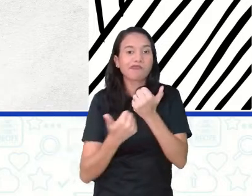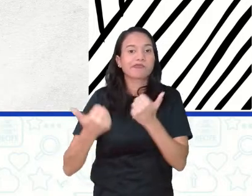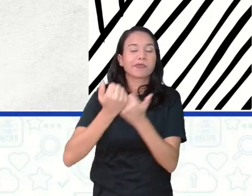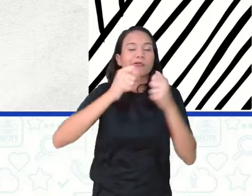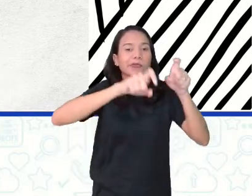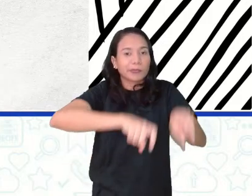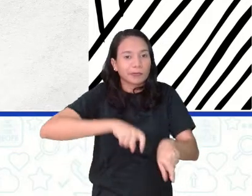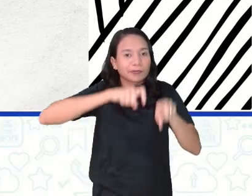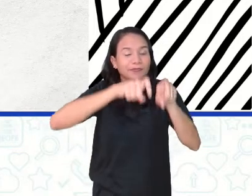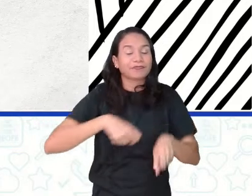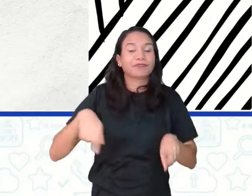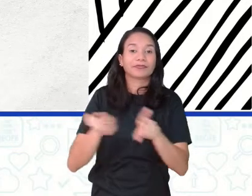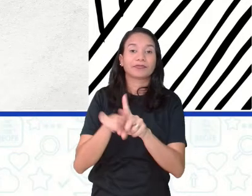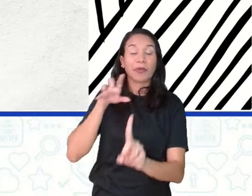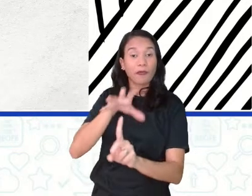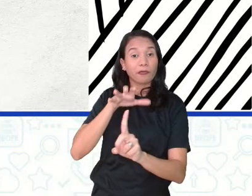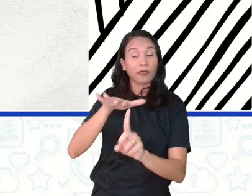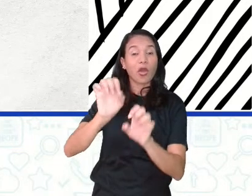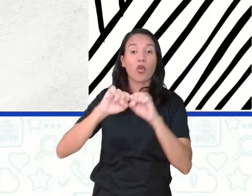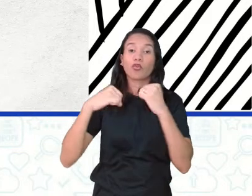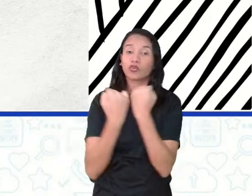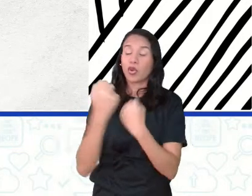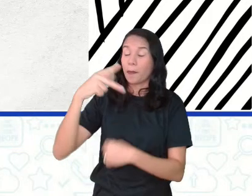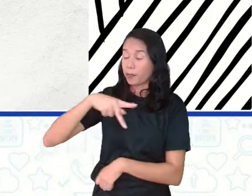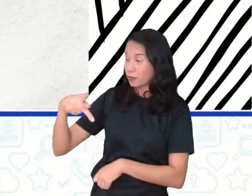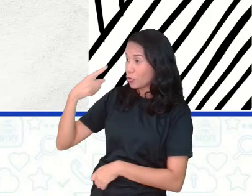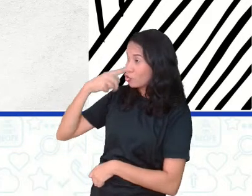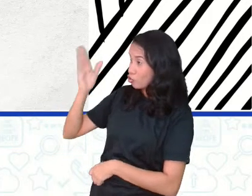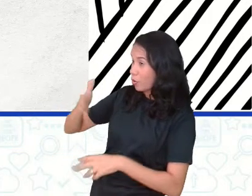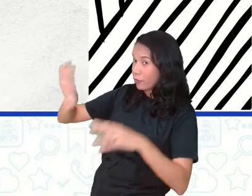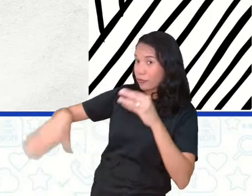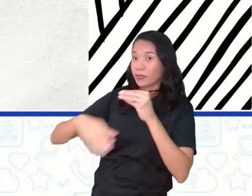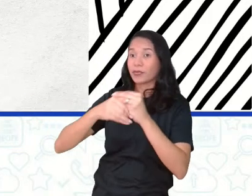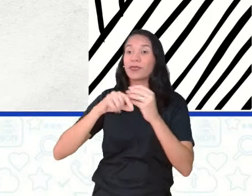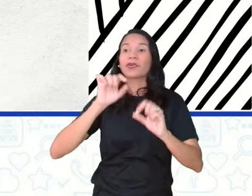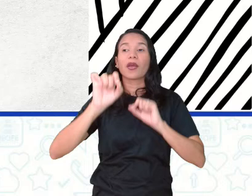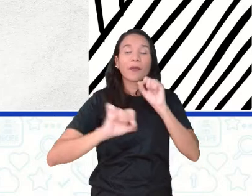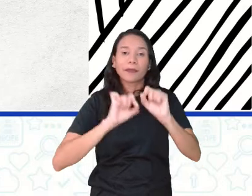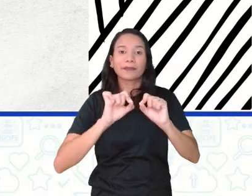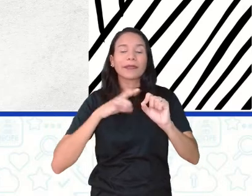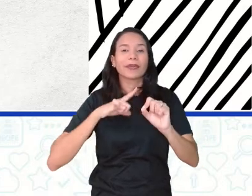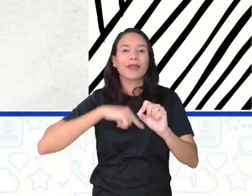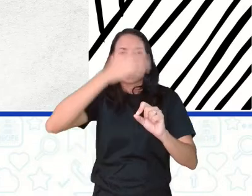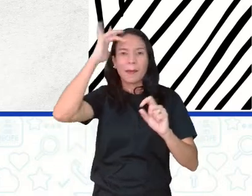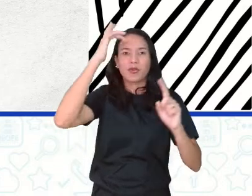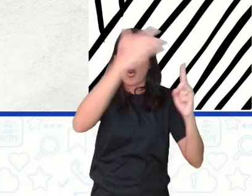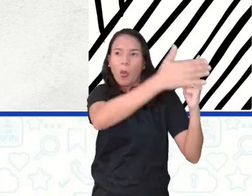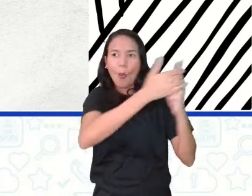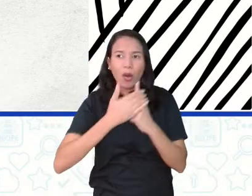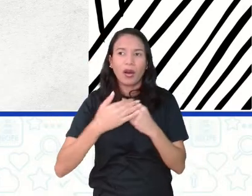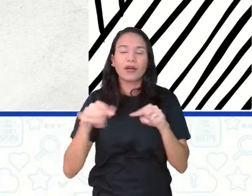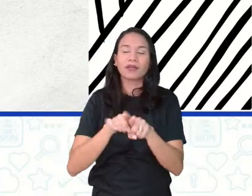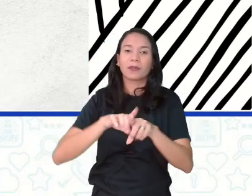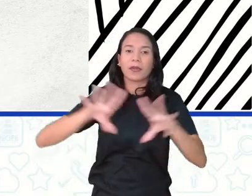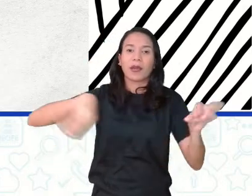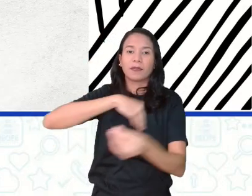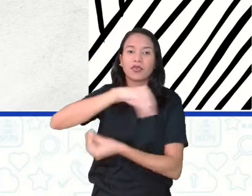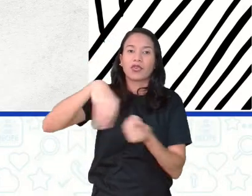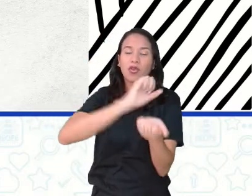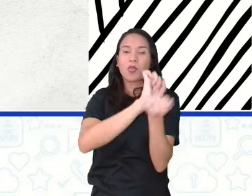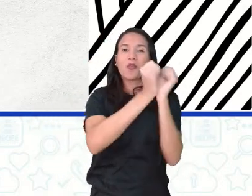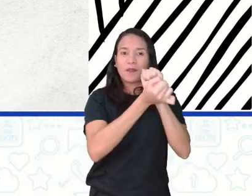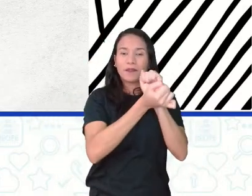os impactos sociais, que Gilson já falou muito bem, eu vou até adiantar aqui, que são o quê? O tráfico de pessoas, a miscigenação e a